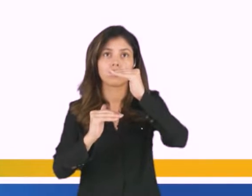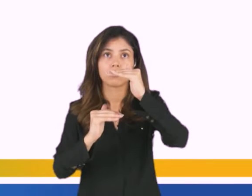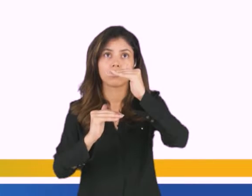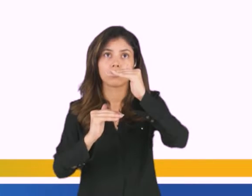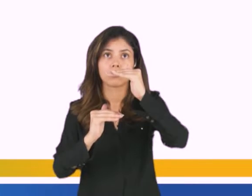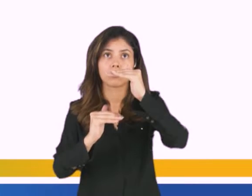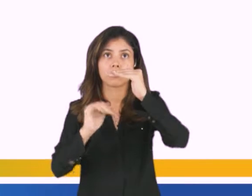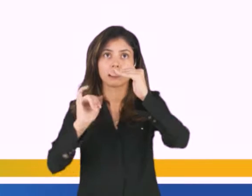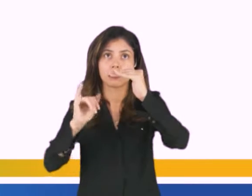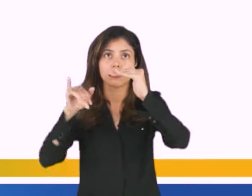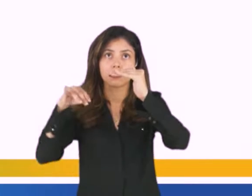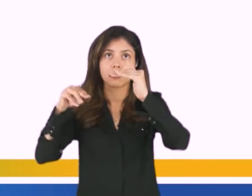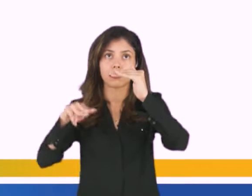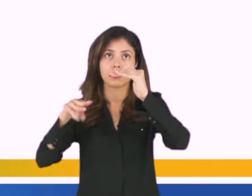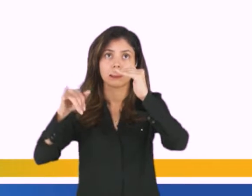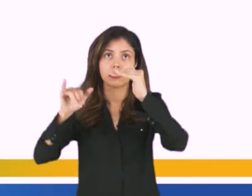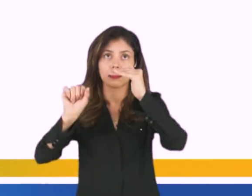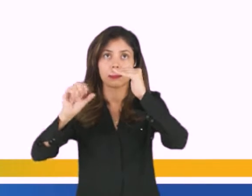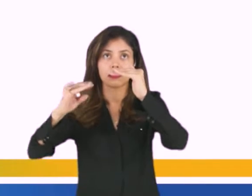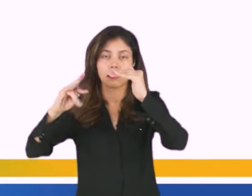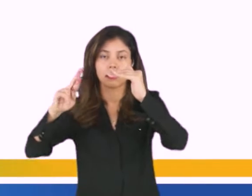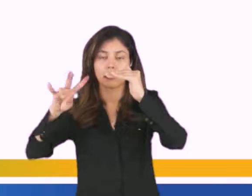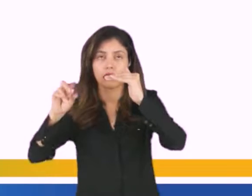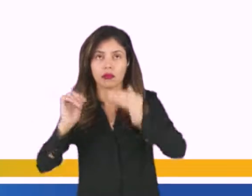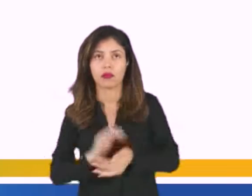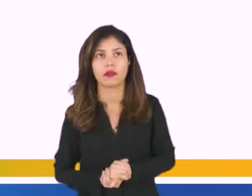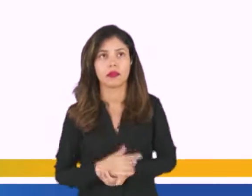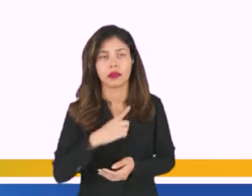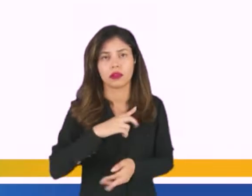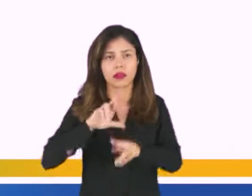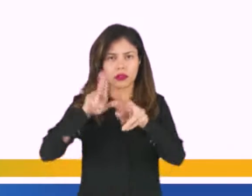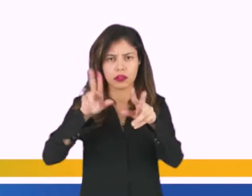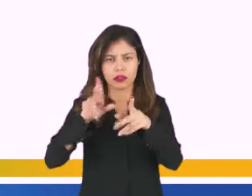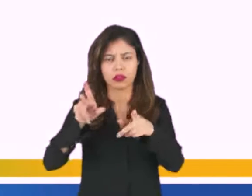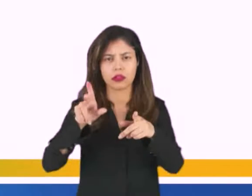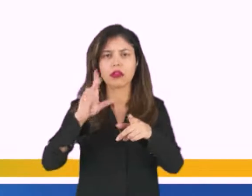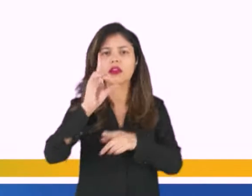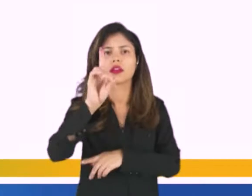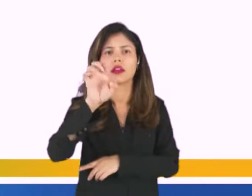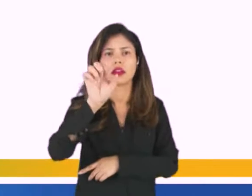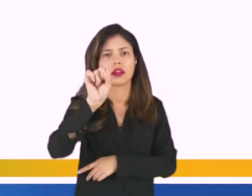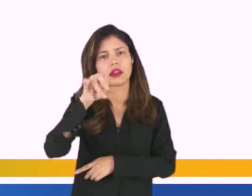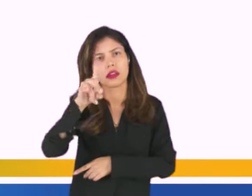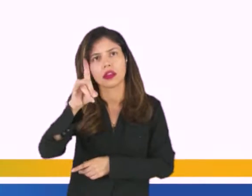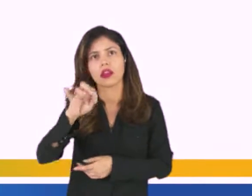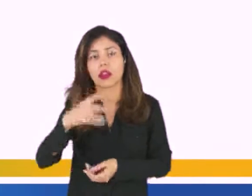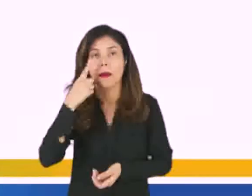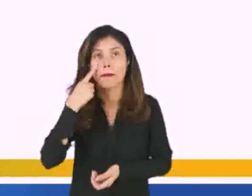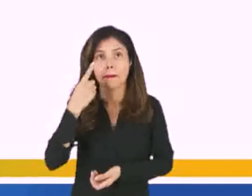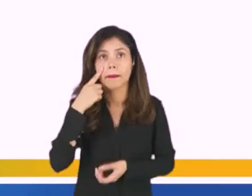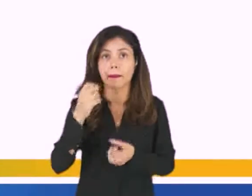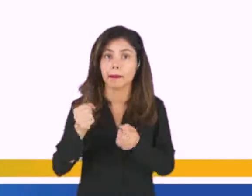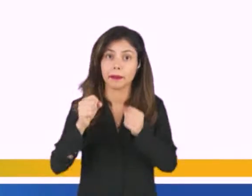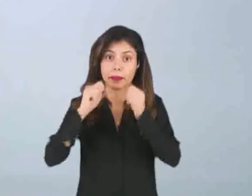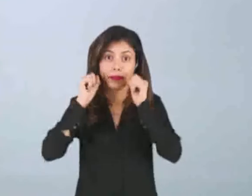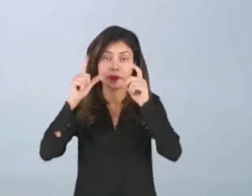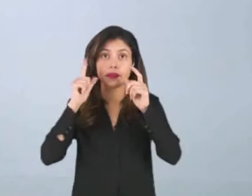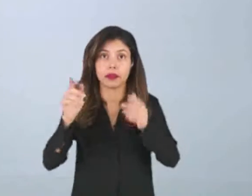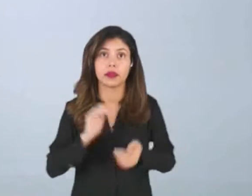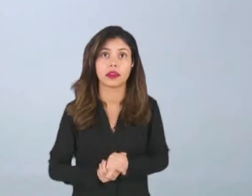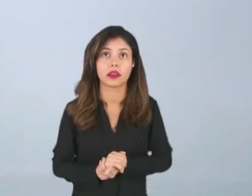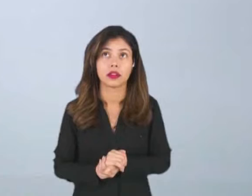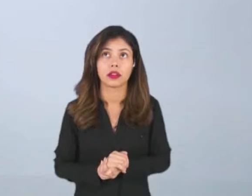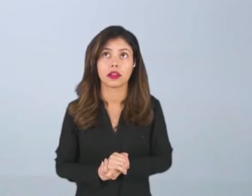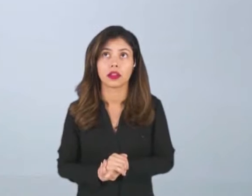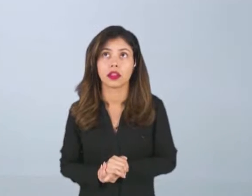são immiscíveis. E existe uma diferença de densidade, mas aqui você pode observar que existe